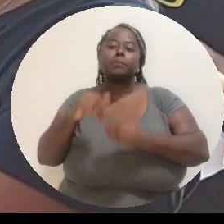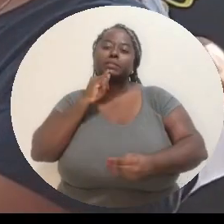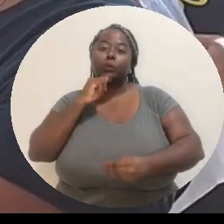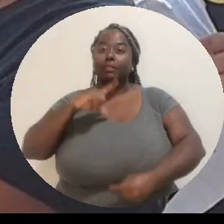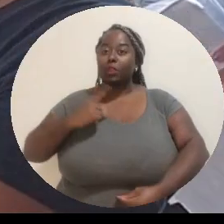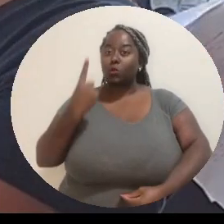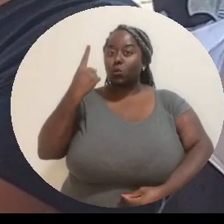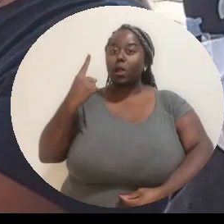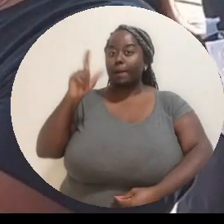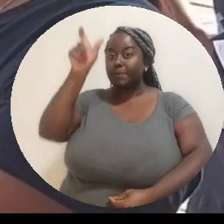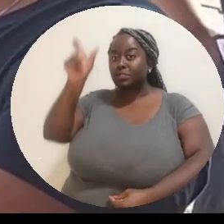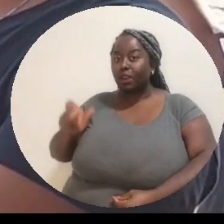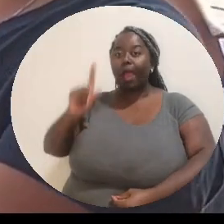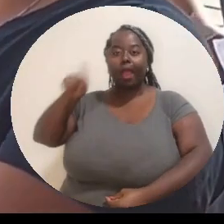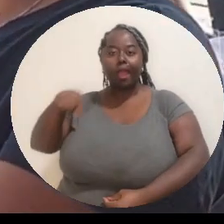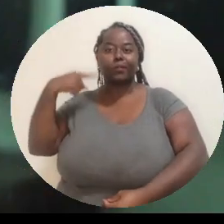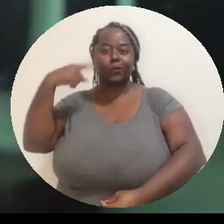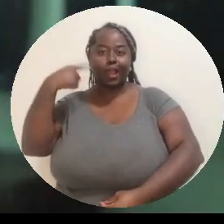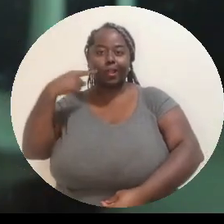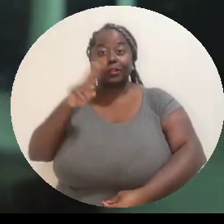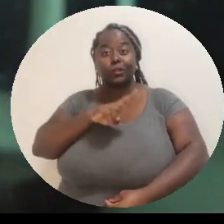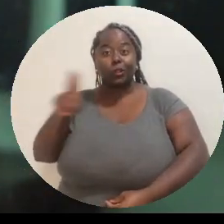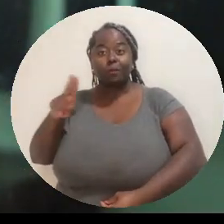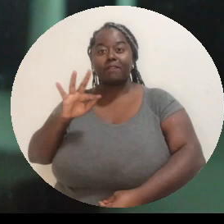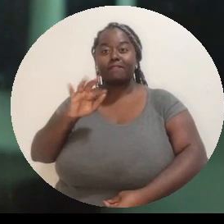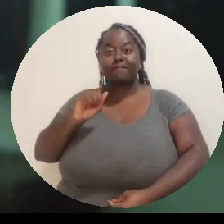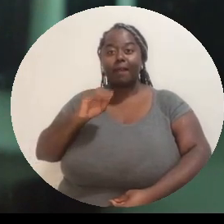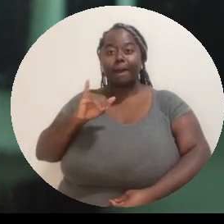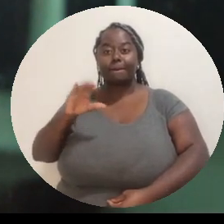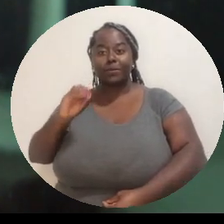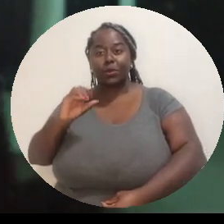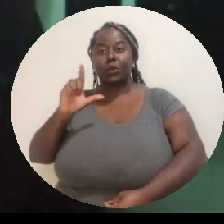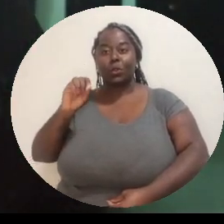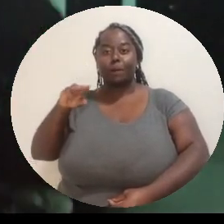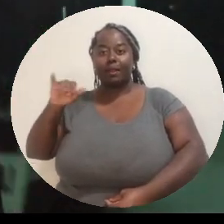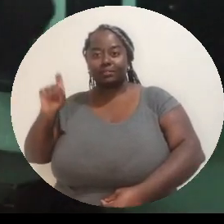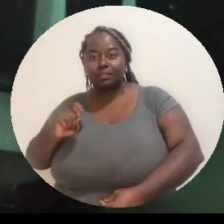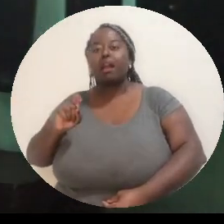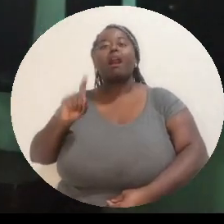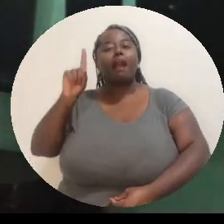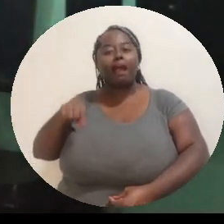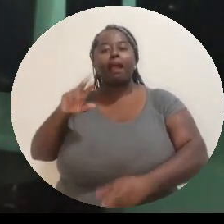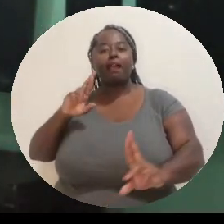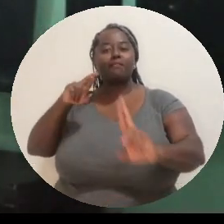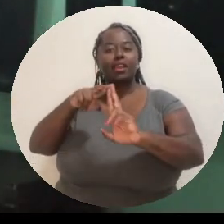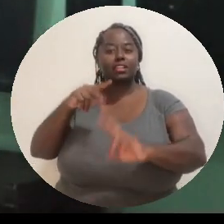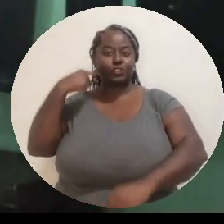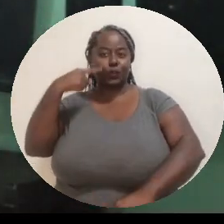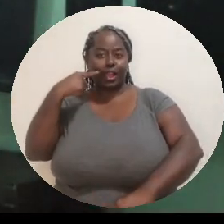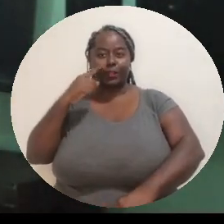um advogado e o nome dele é Fábio Lomax, em referência ao advogado do